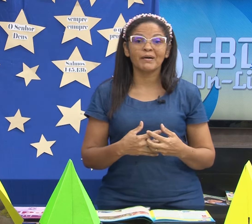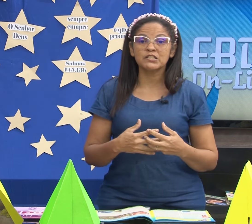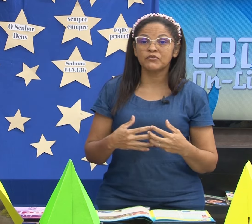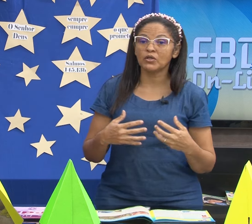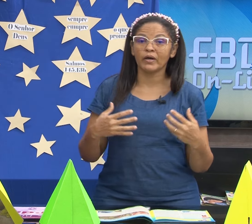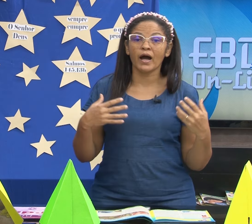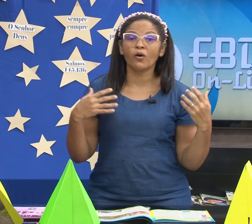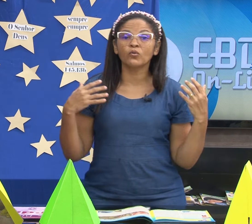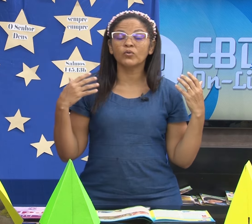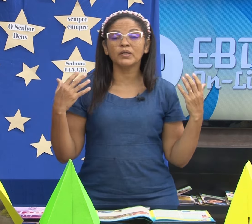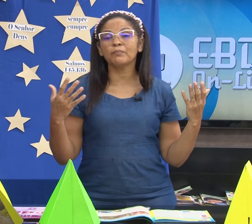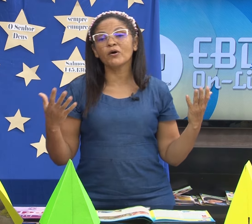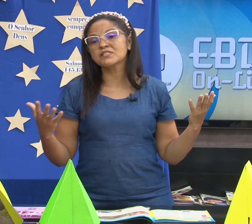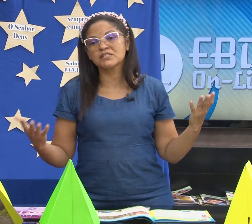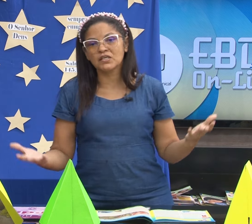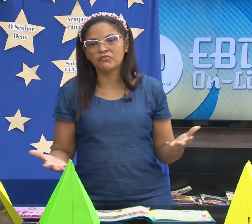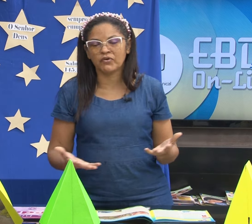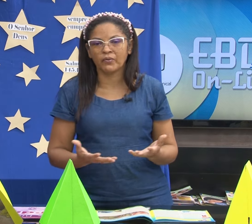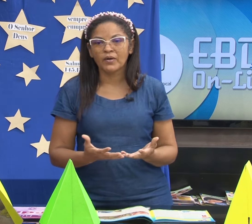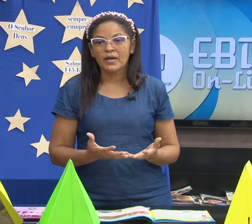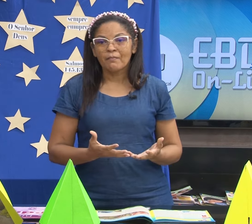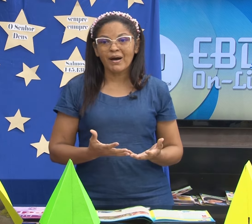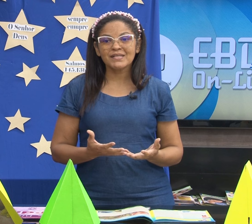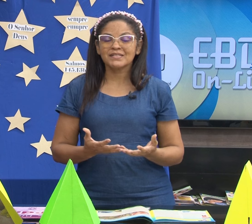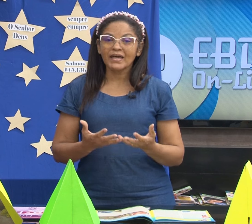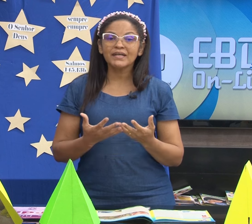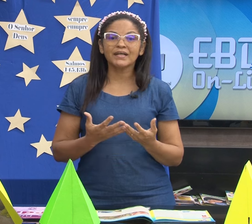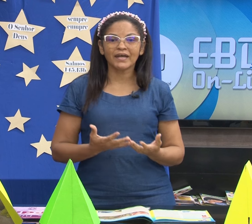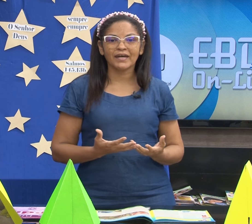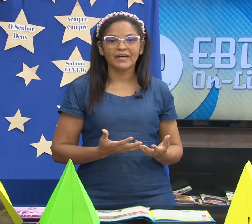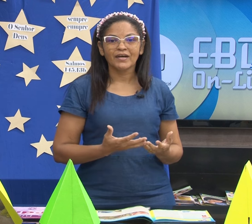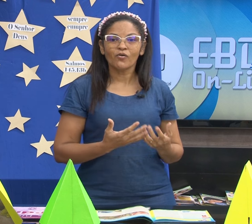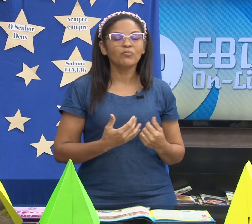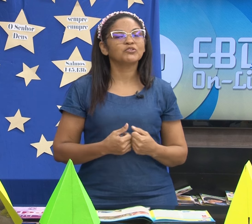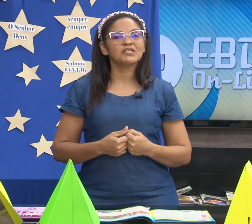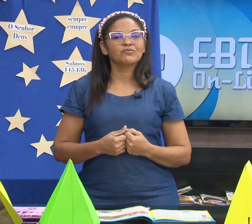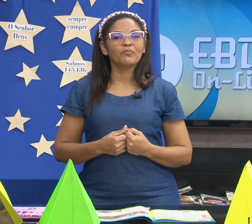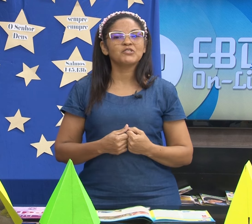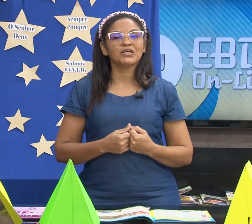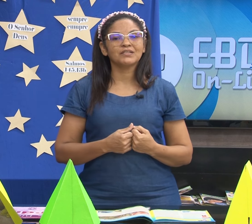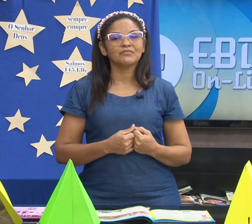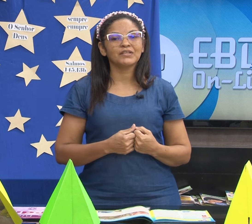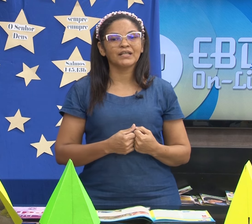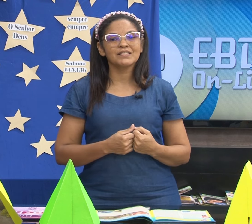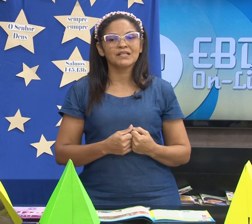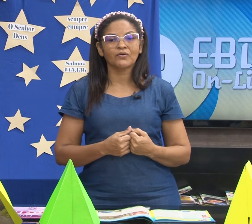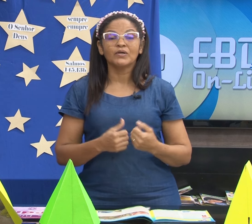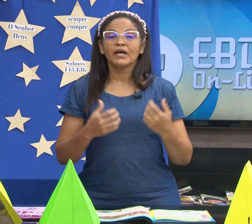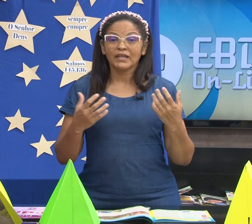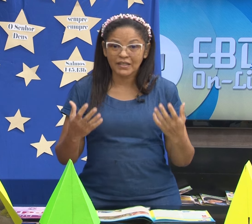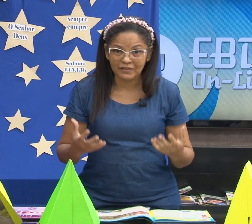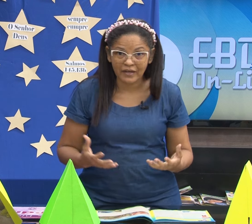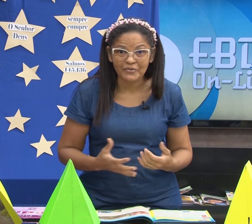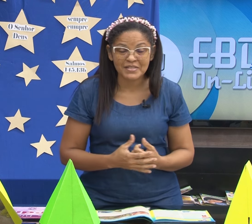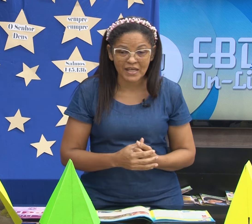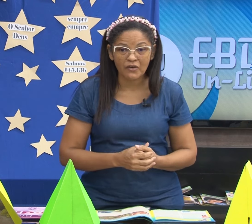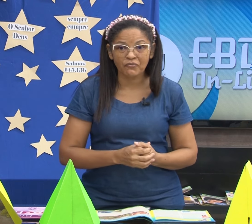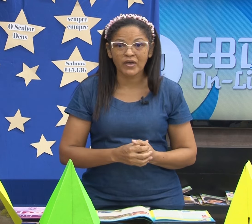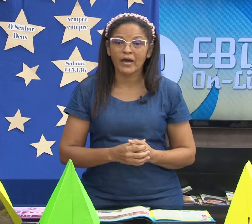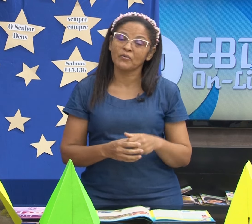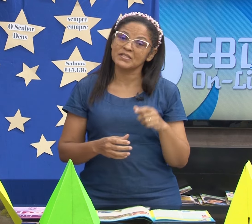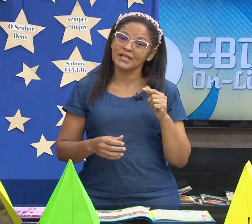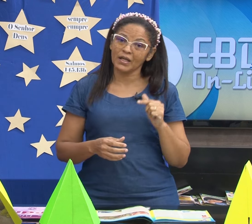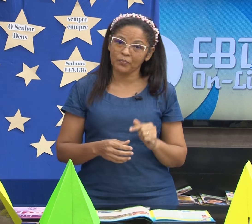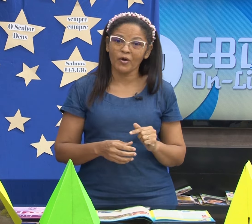poder ter mais filho era algo impossível mas quem crê como diz o objetivo da lição que Deus